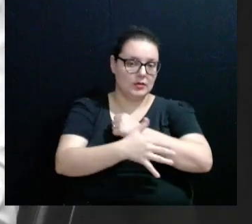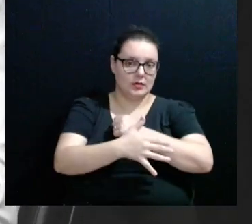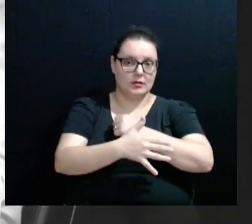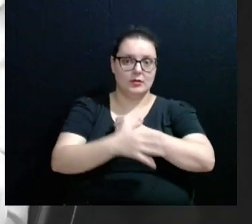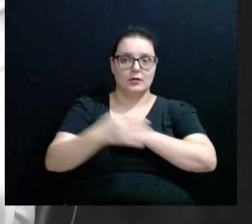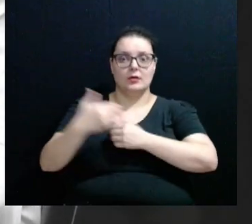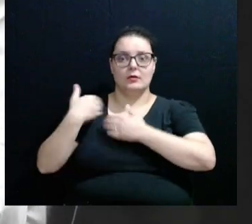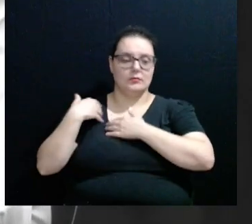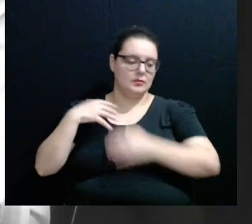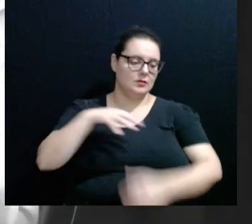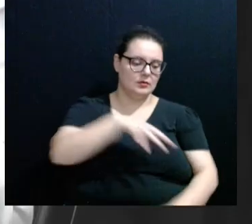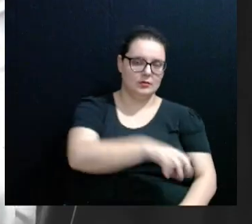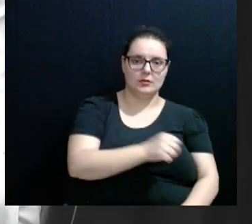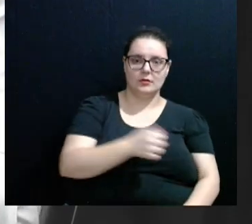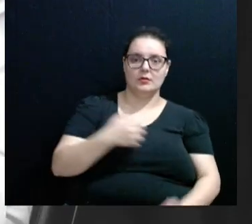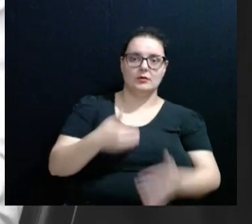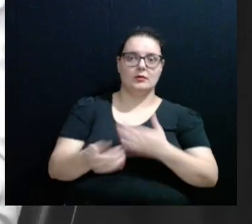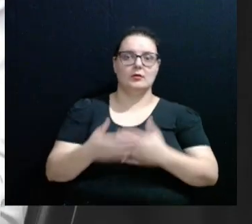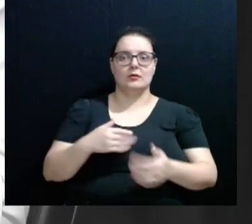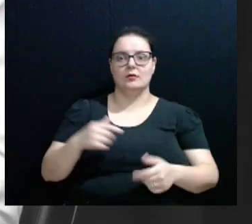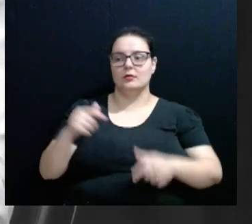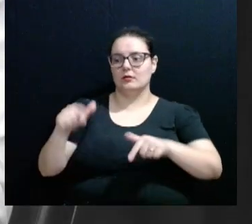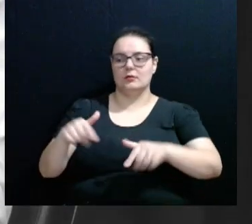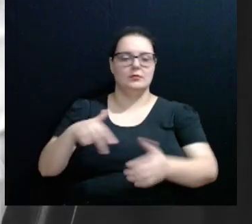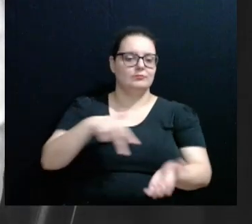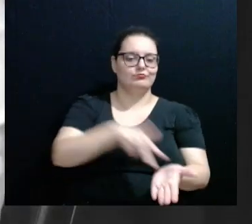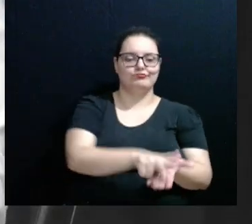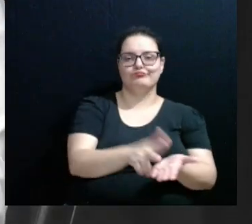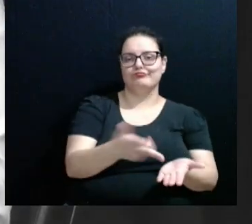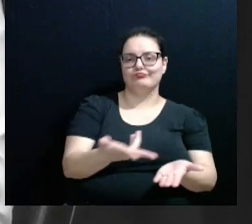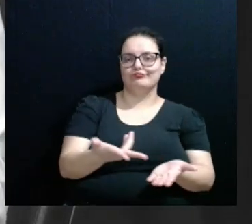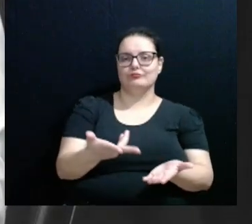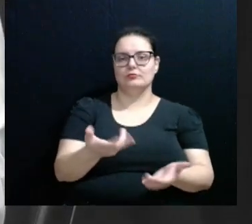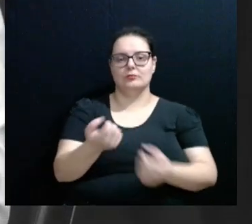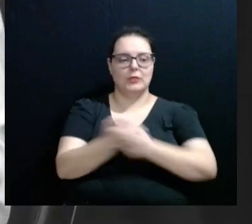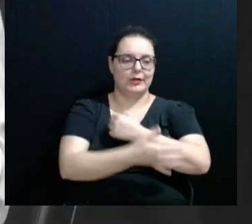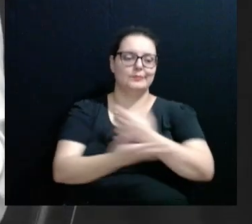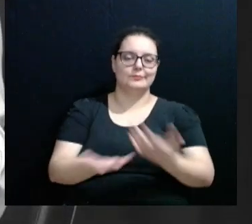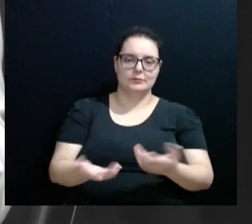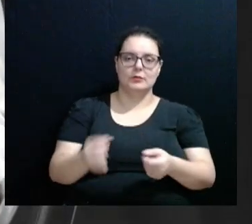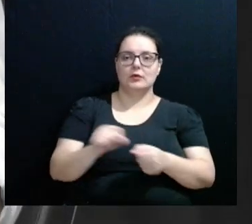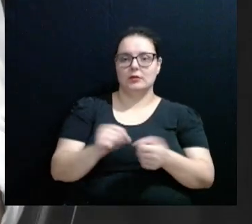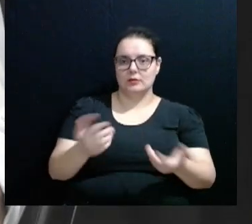no taquaral, você andar em qualquer lugar, você escorregava, você fazia. E eu falei assim, poxa, a gente precisa